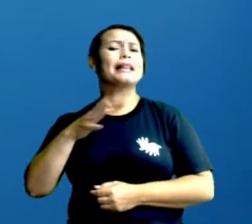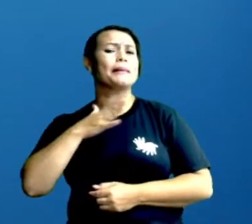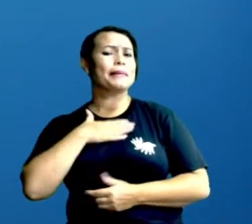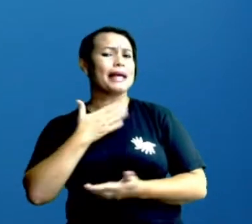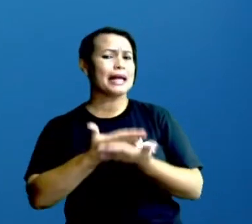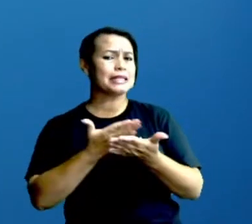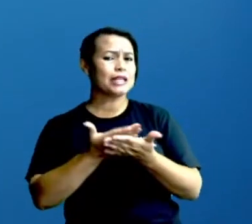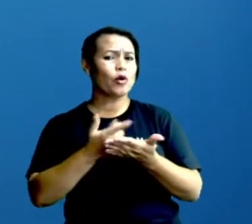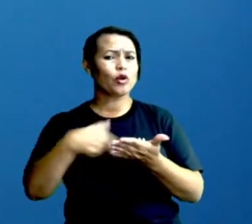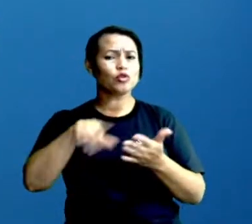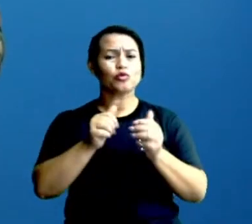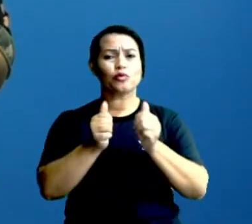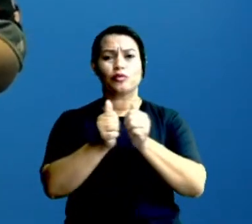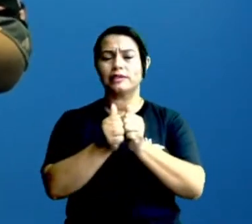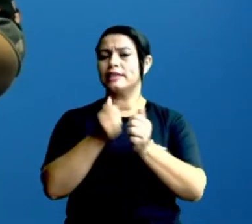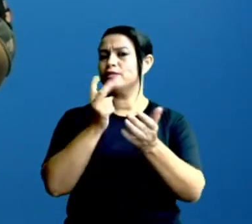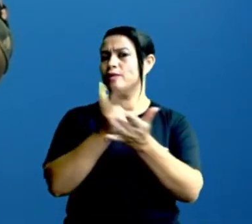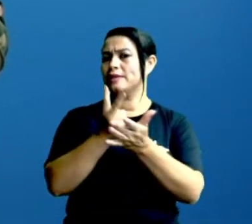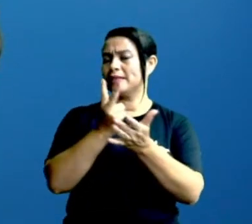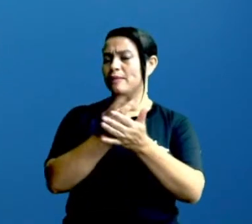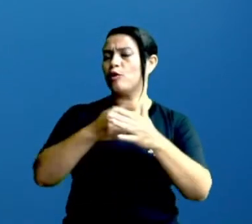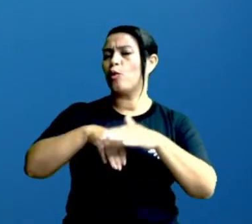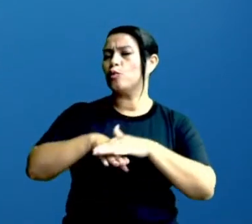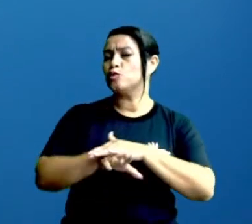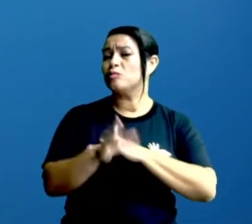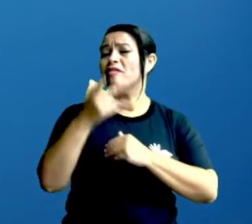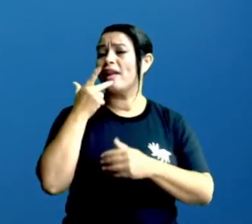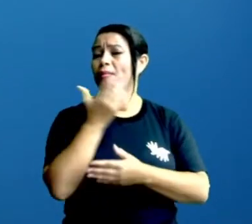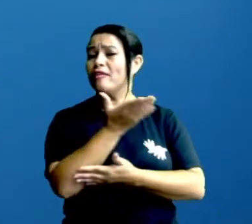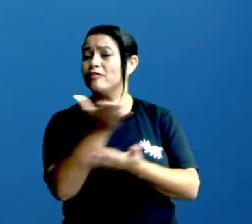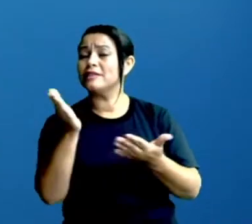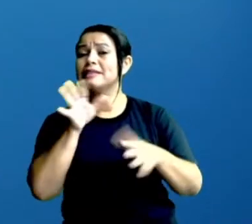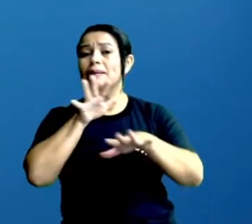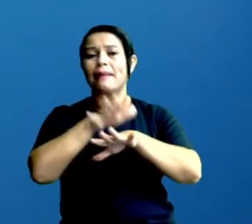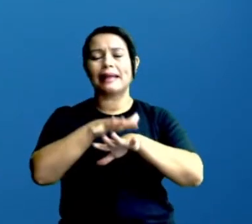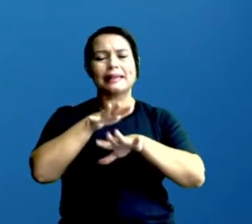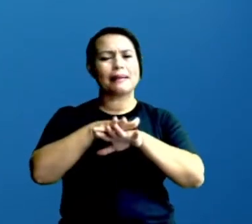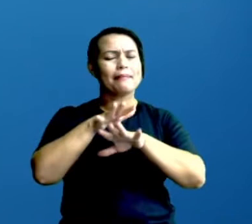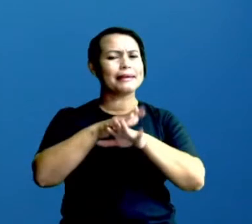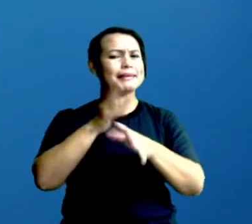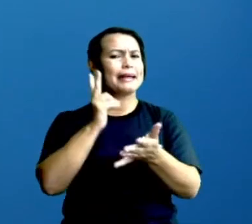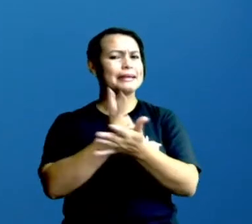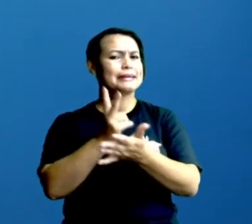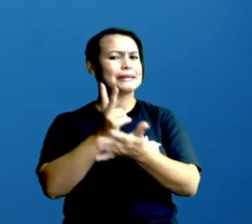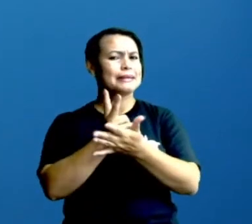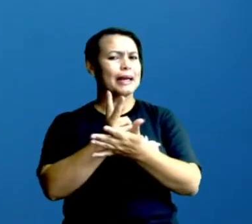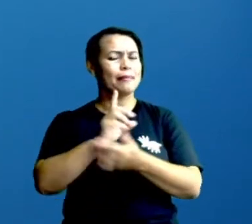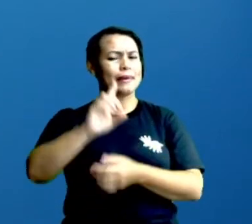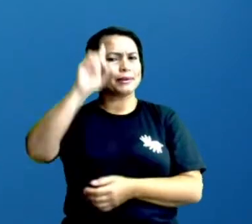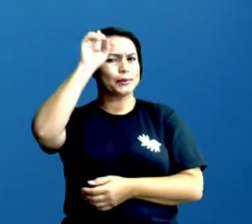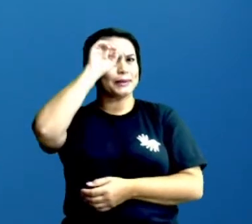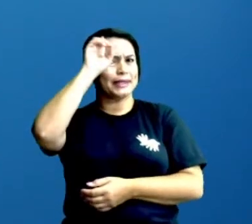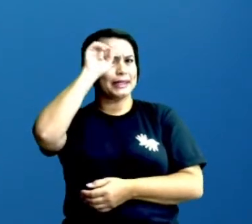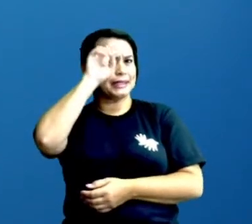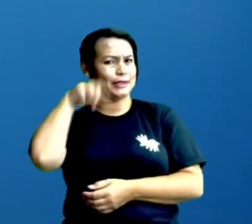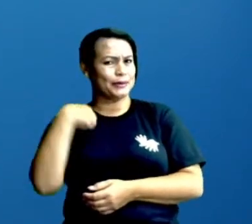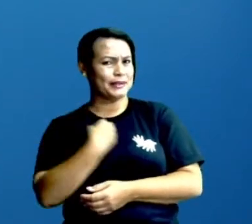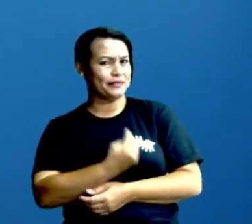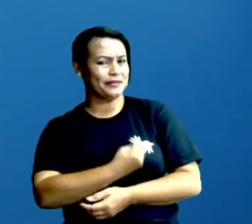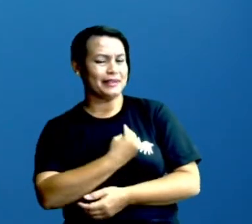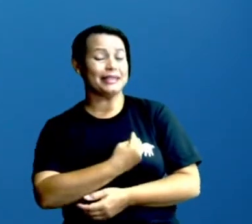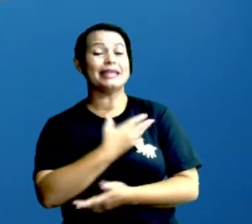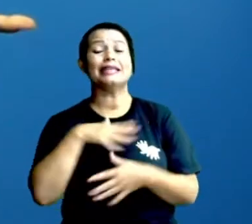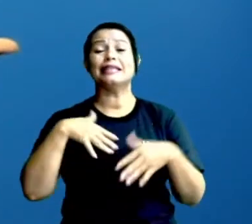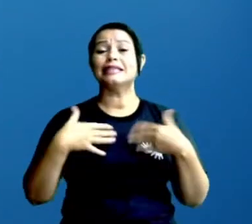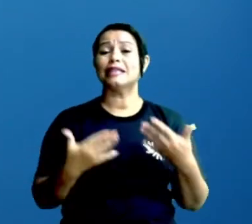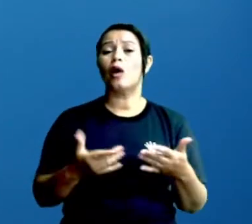com vocês, eu sempre costumo dizer o que a vocês? Que a matemática faz parte do nosso dia a dia, não é isso?